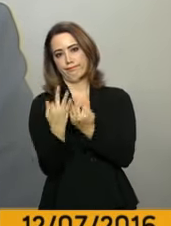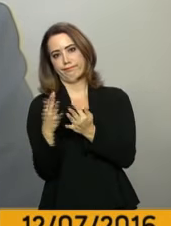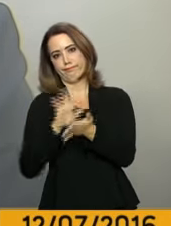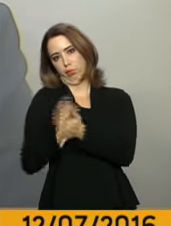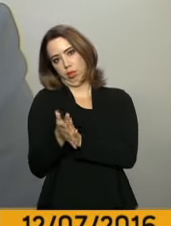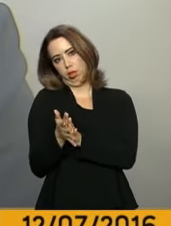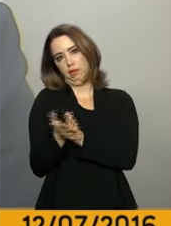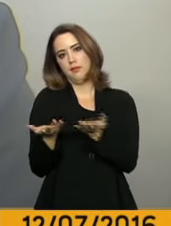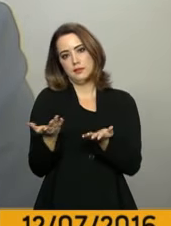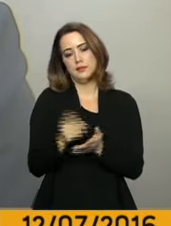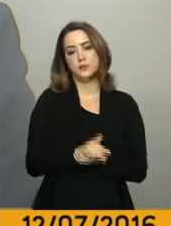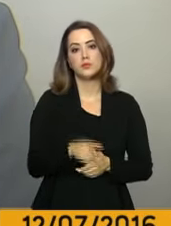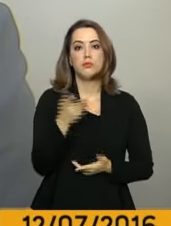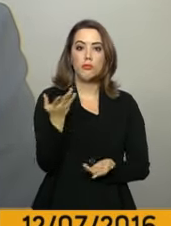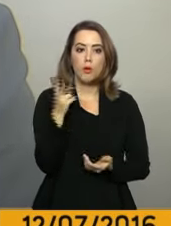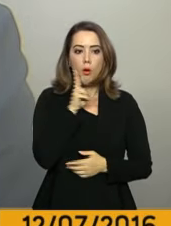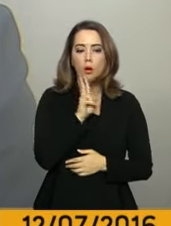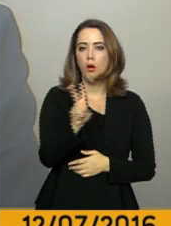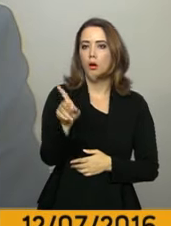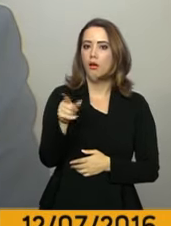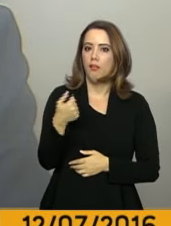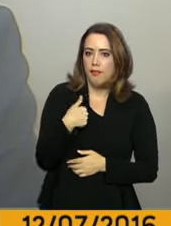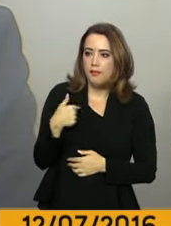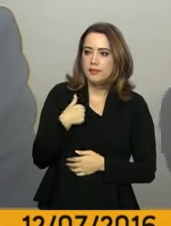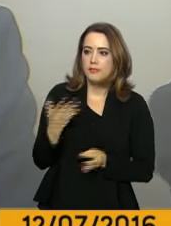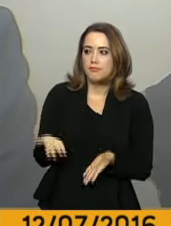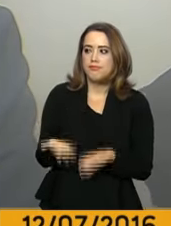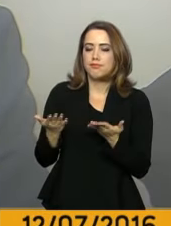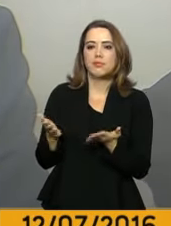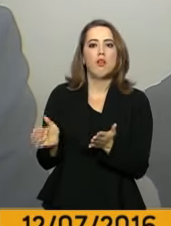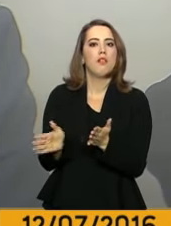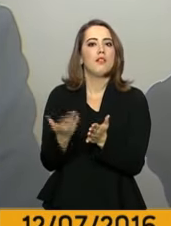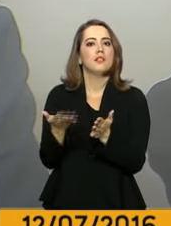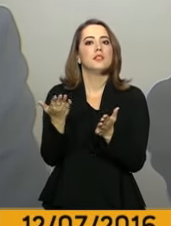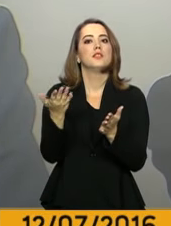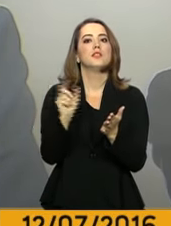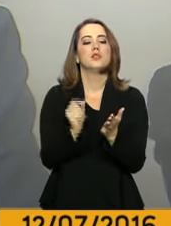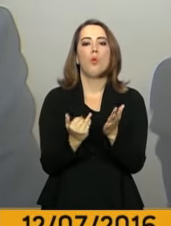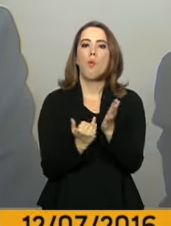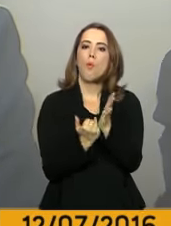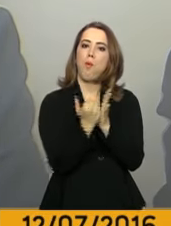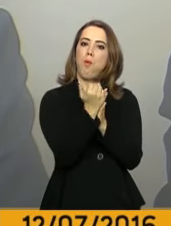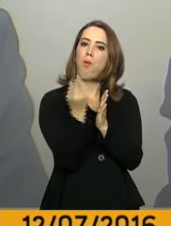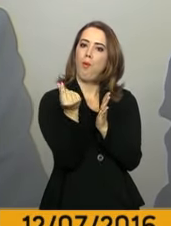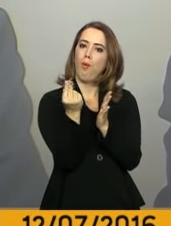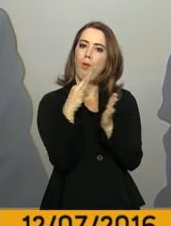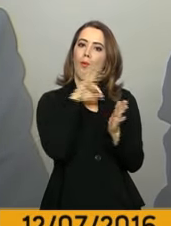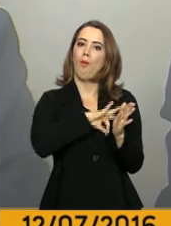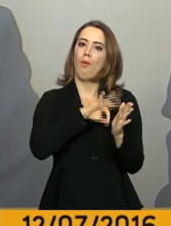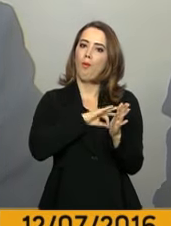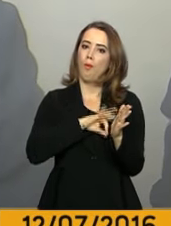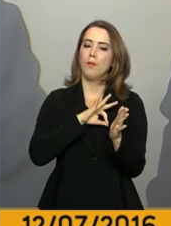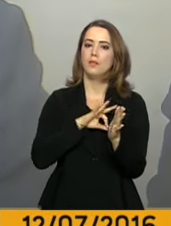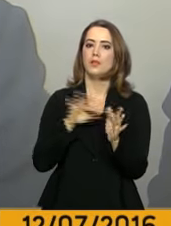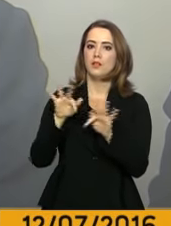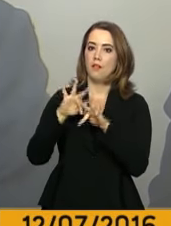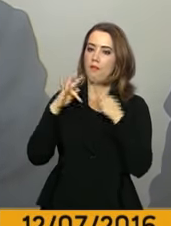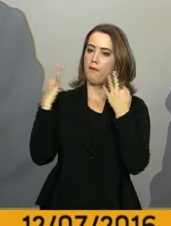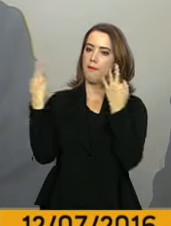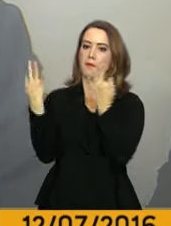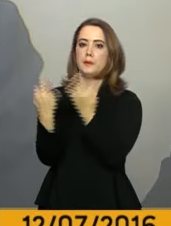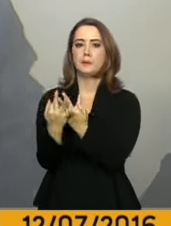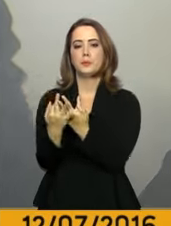bem quem revalorizou o bolsa família depois de 2 anos e meio sem nenhuma revalorização fomos